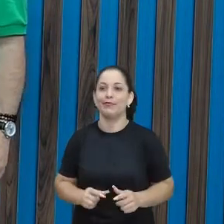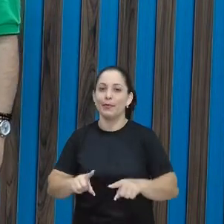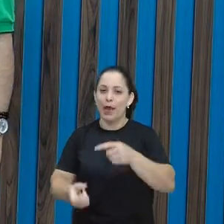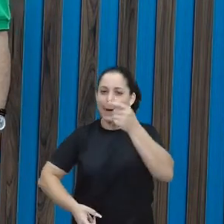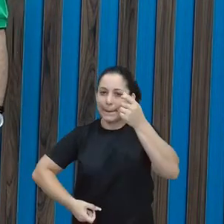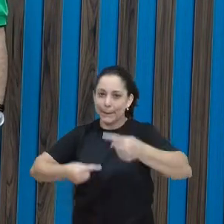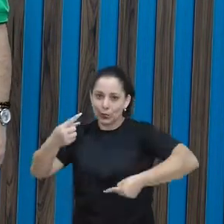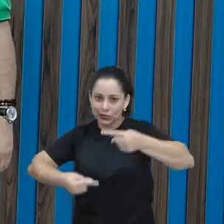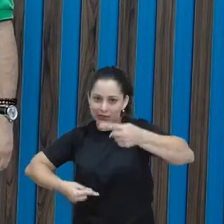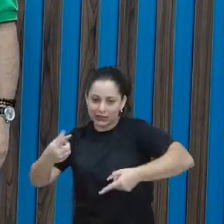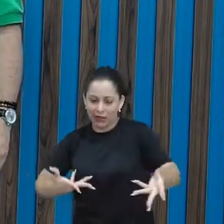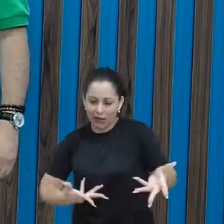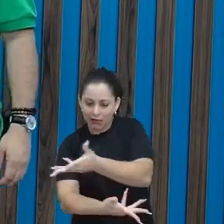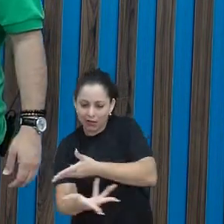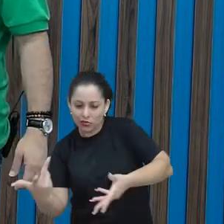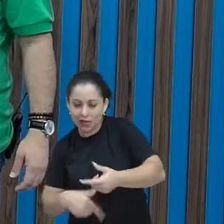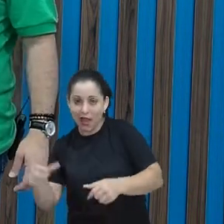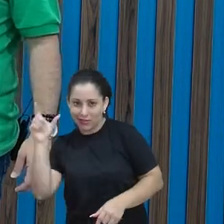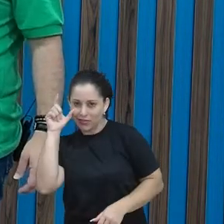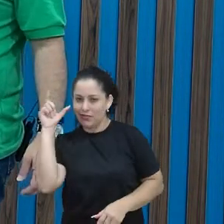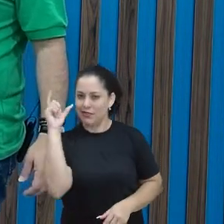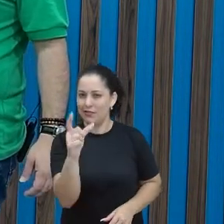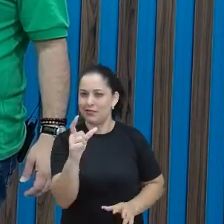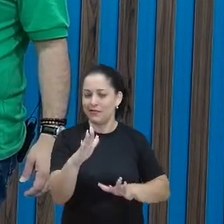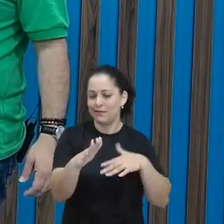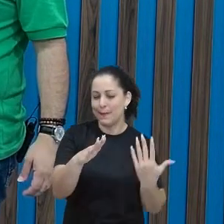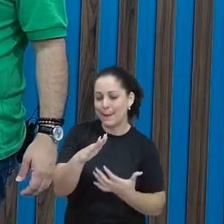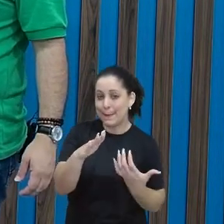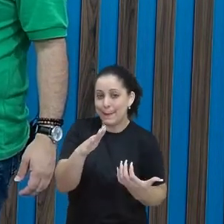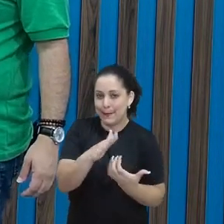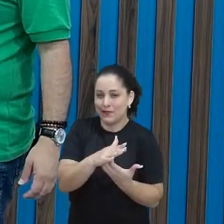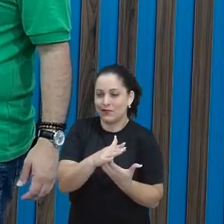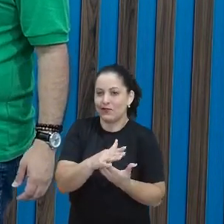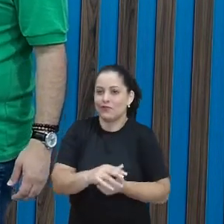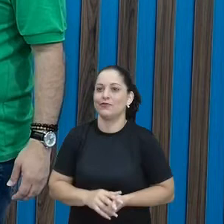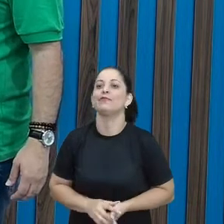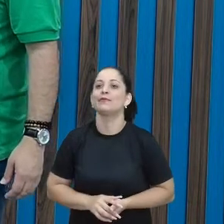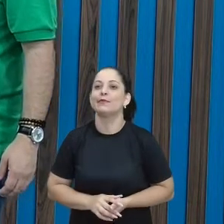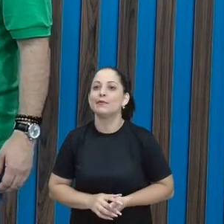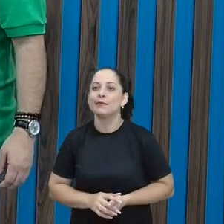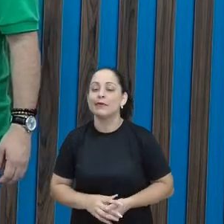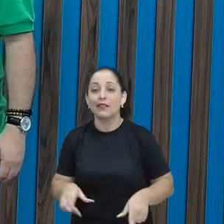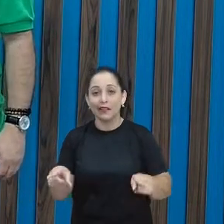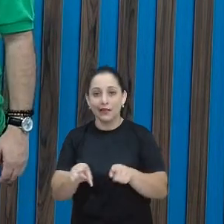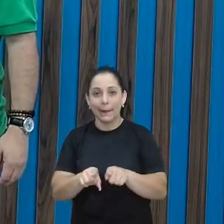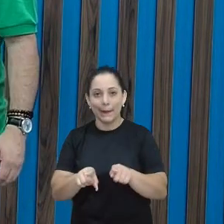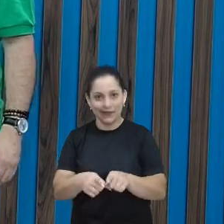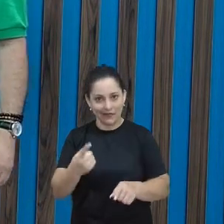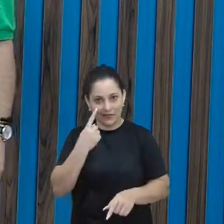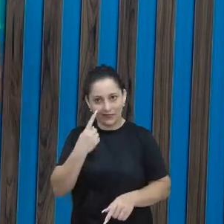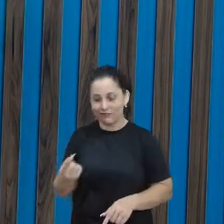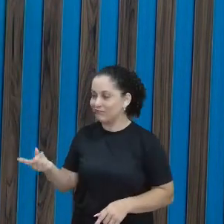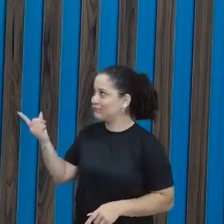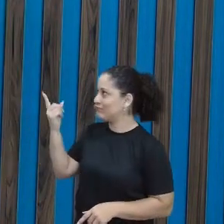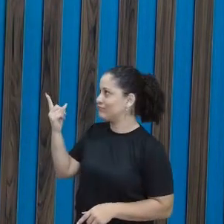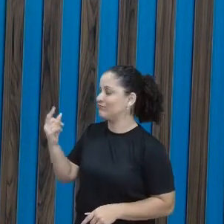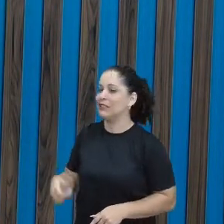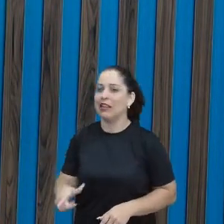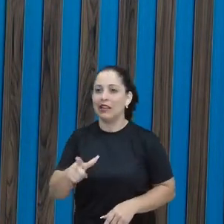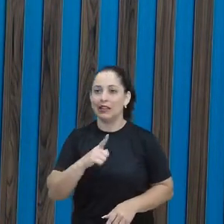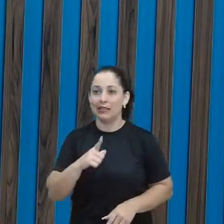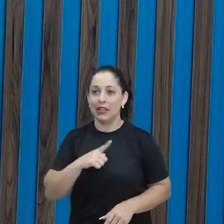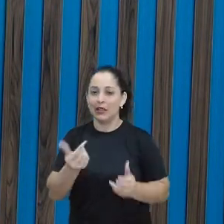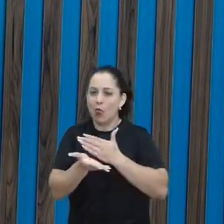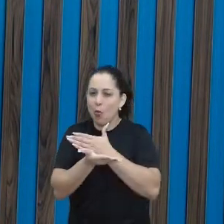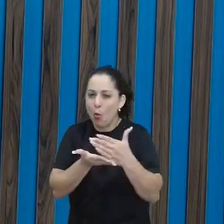aos interesses das empresas, né? Então, a outra questão, a gente tem aqui, ó, a introdução dos